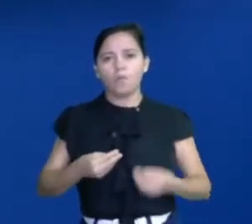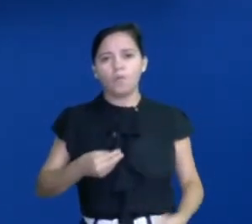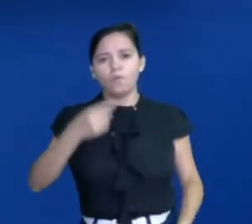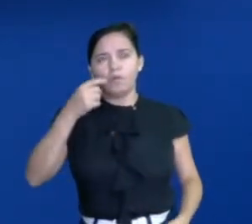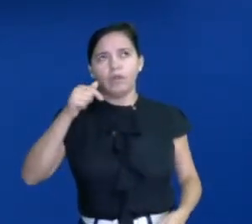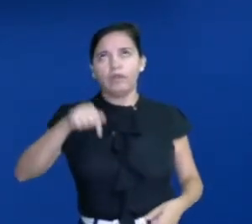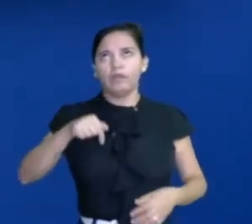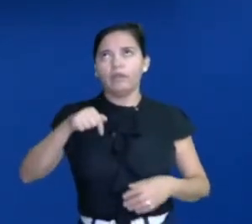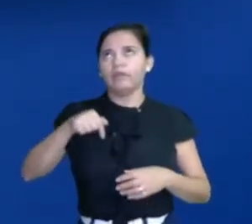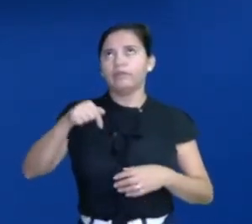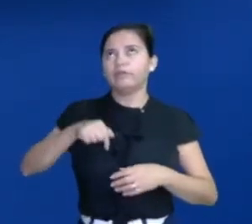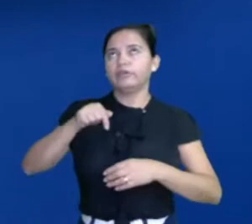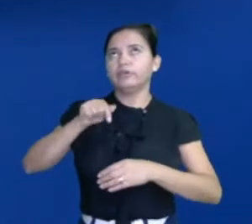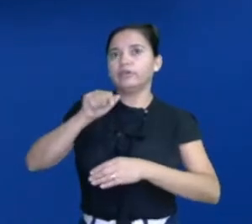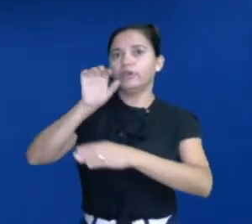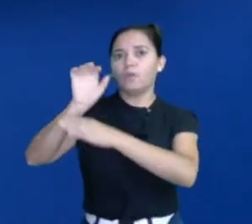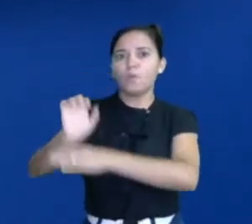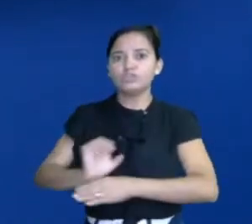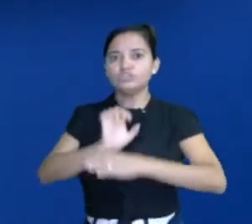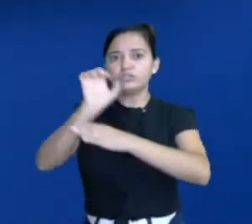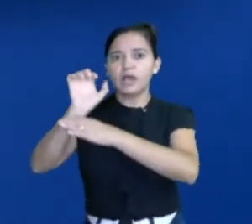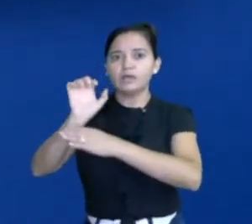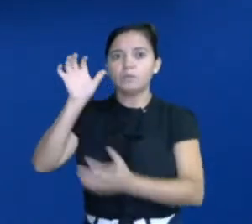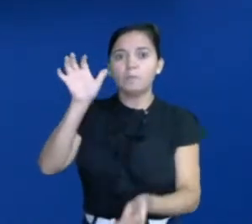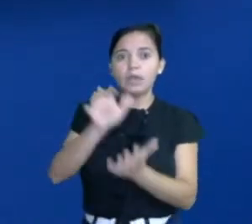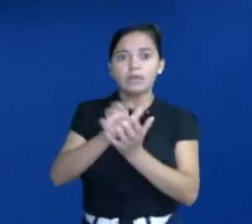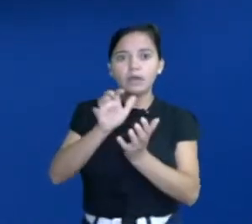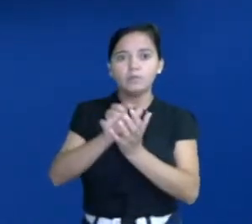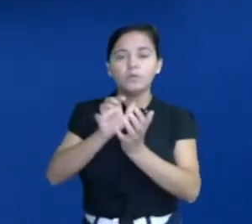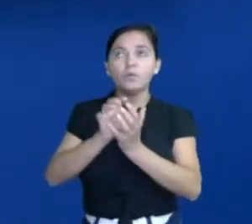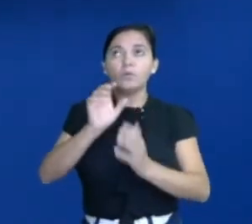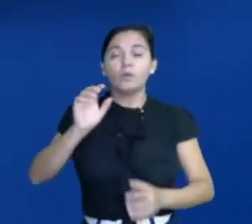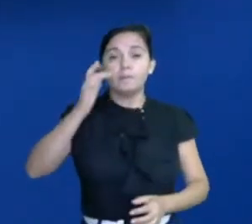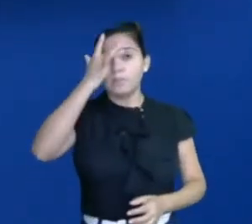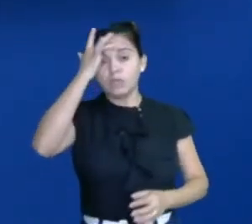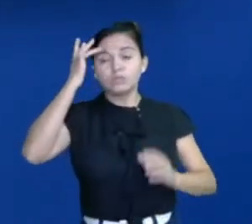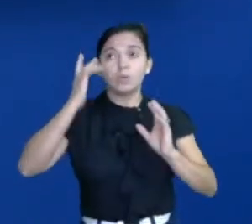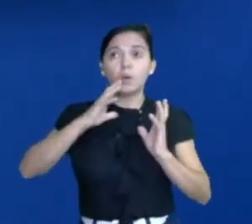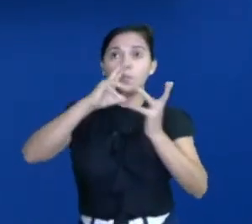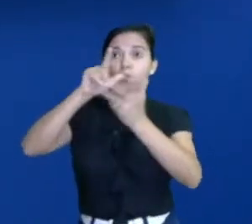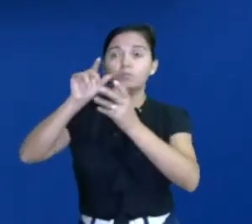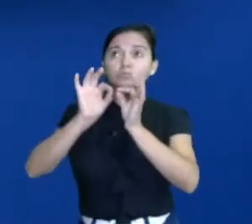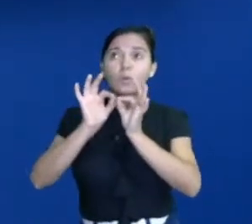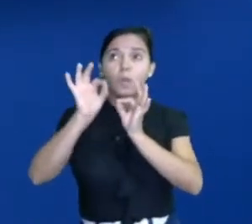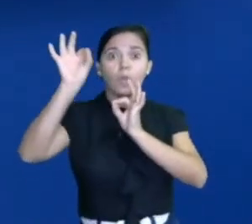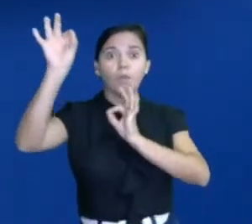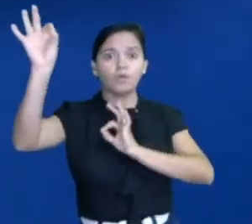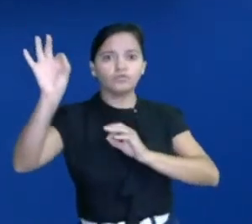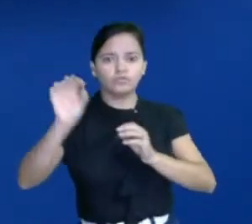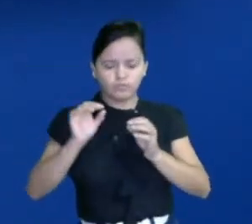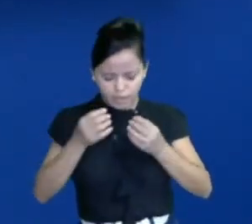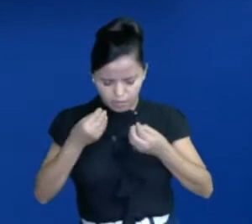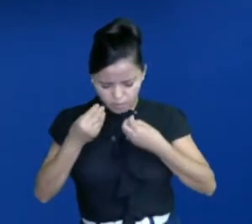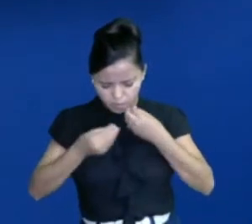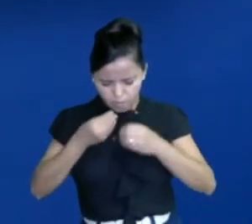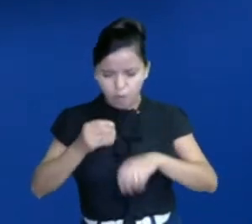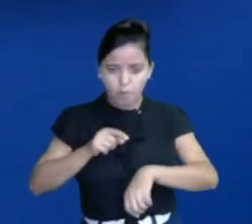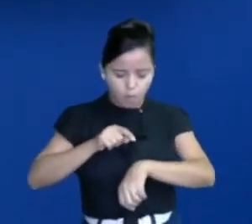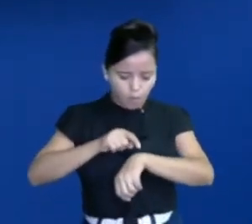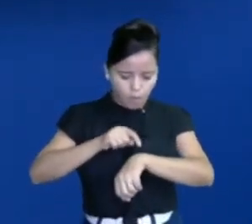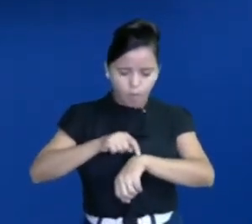estado de Pernambuco e uma pessoa do outro lado do mundo vai medir as horas, vai contar, né? Medir não,